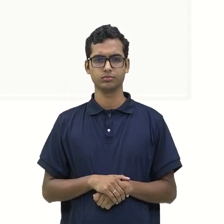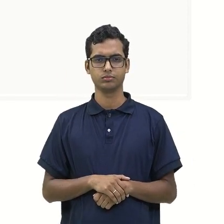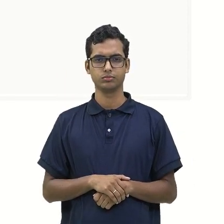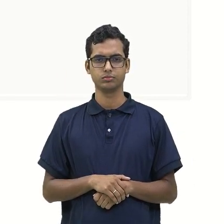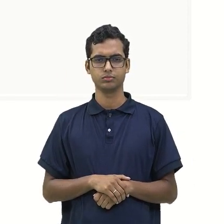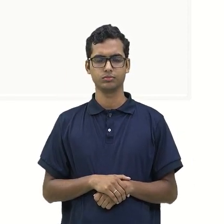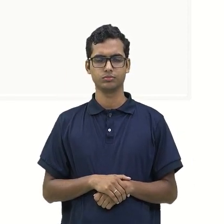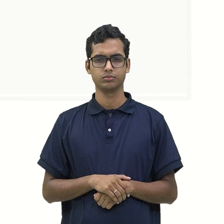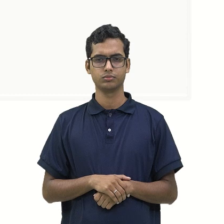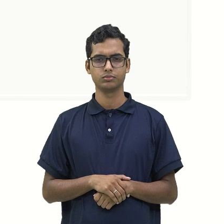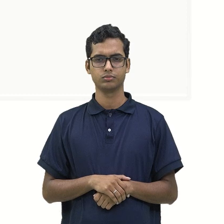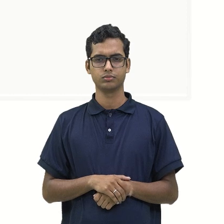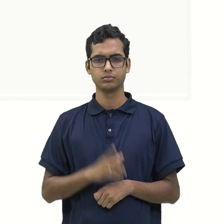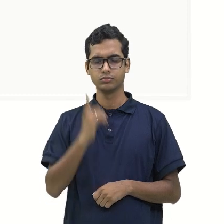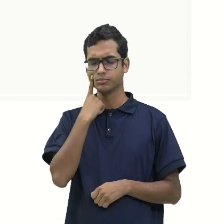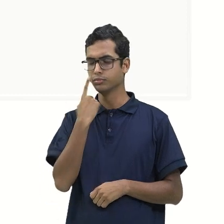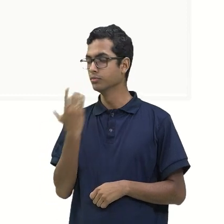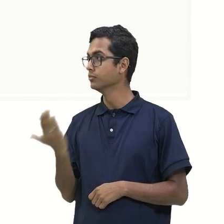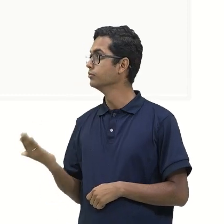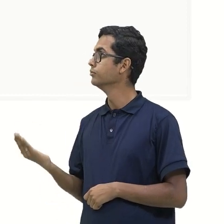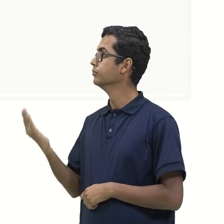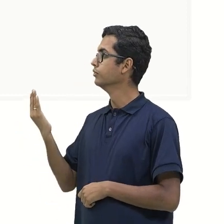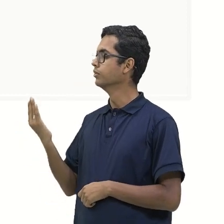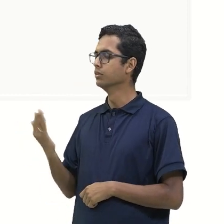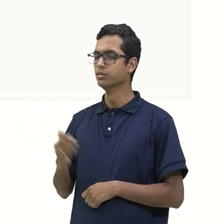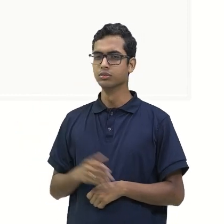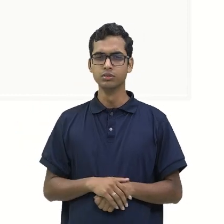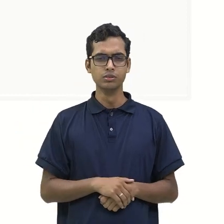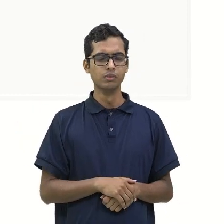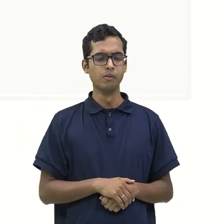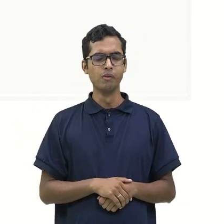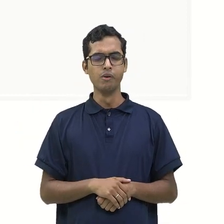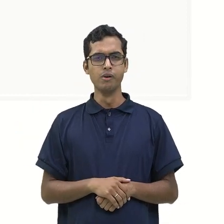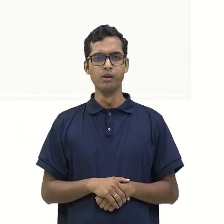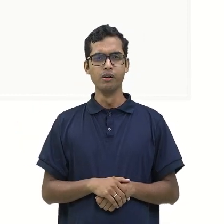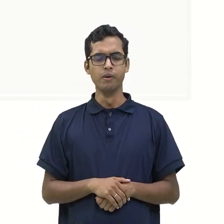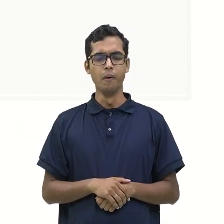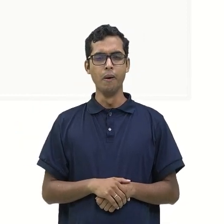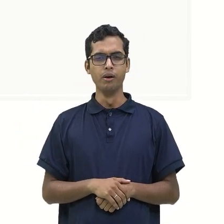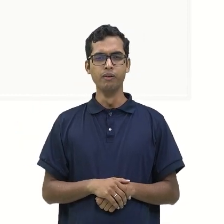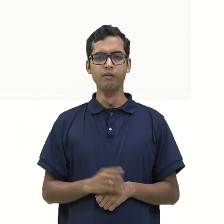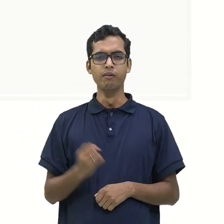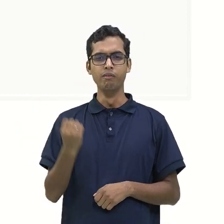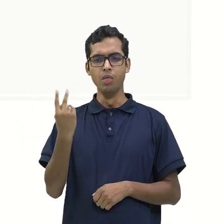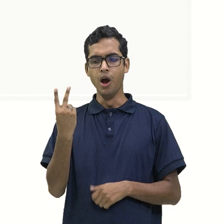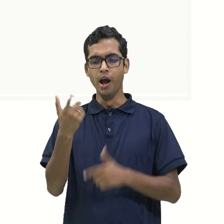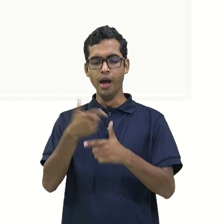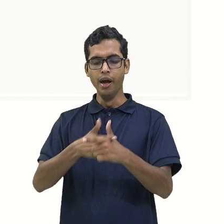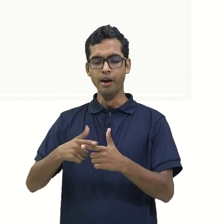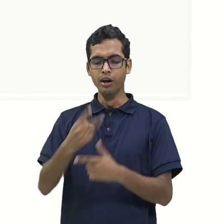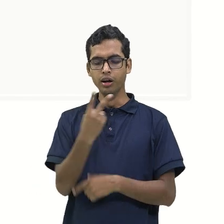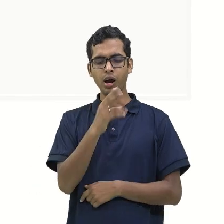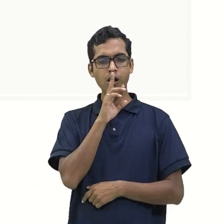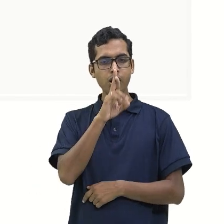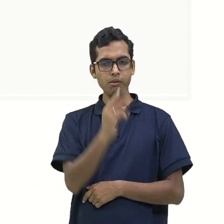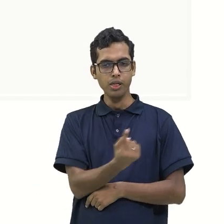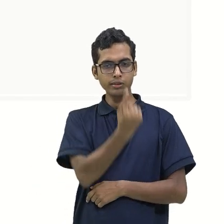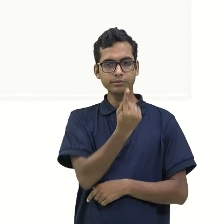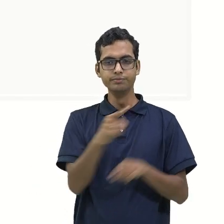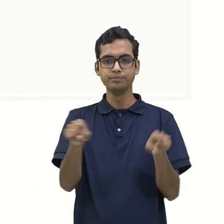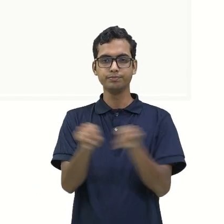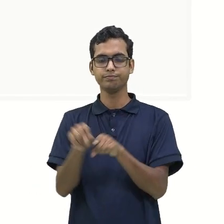tá? Olha aí, 2 dividido por 2 é igual a 1, 500 dividido por 2 é igual a 50, tá? Então toda vez que eu